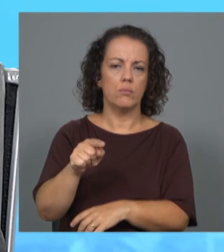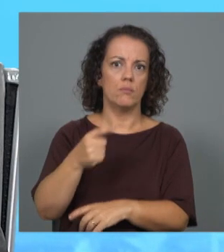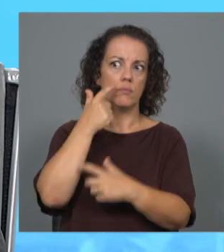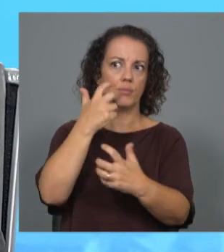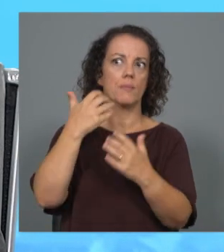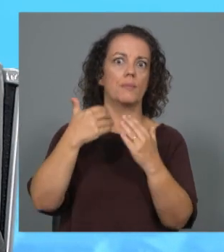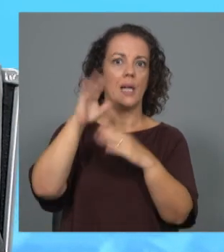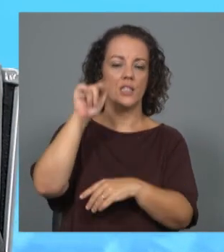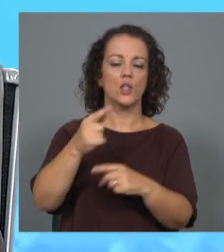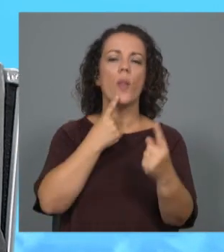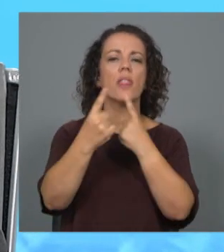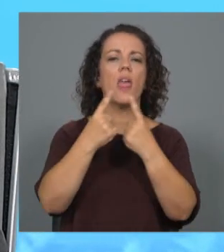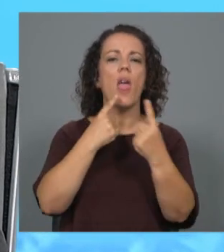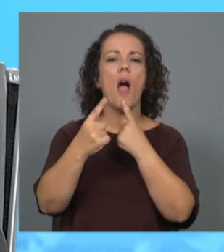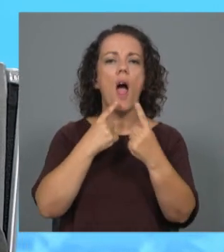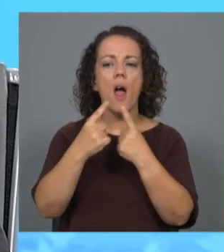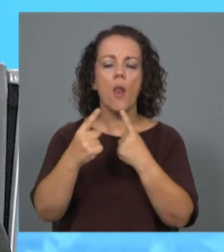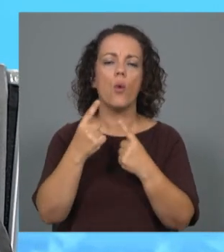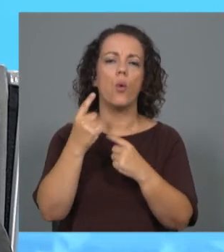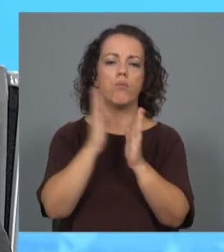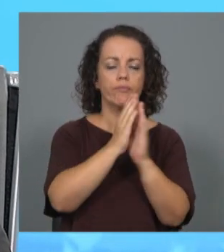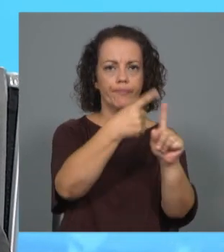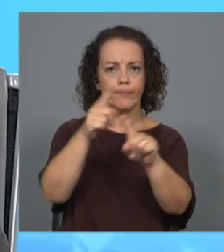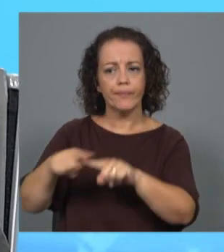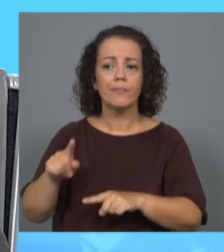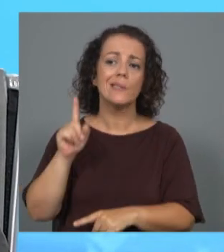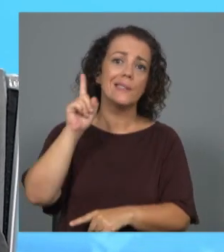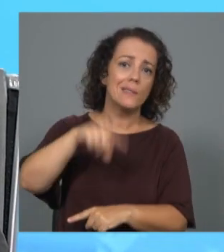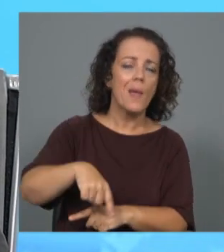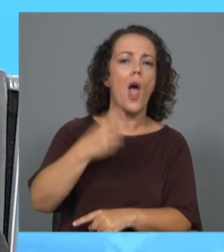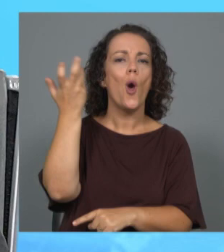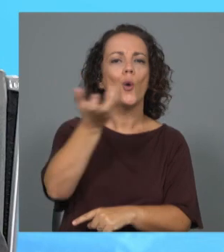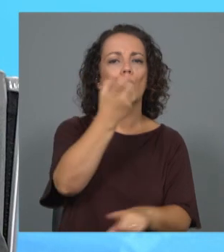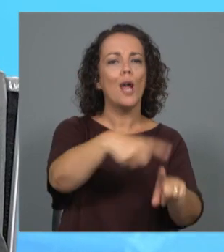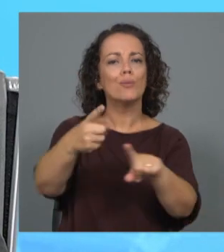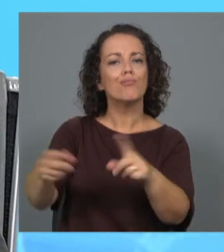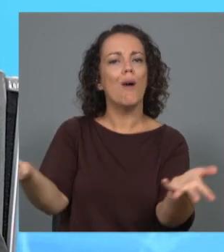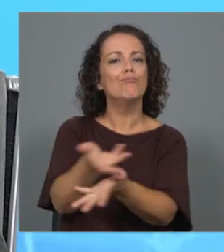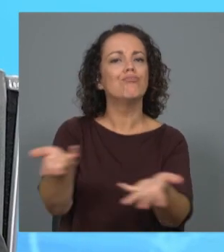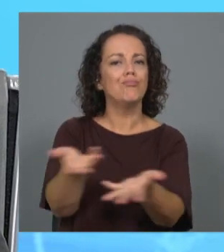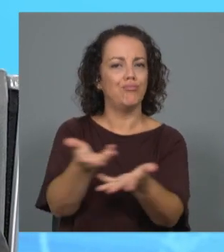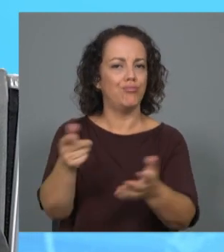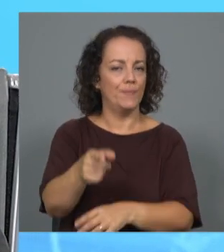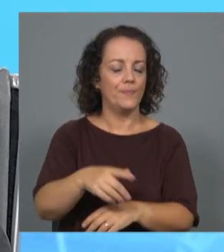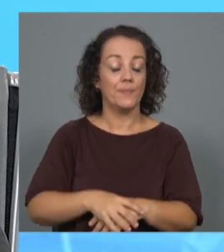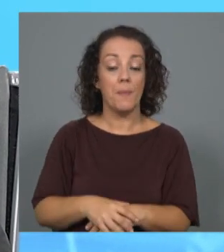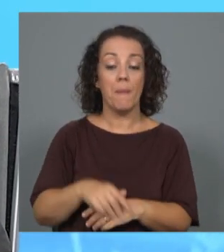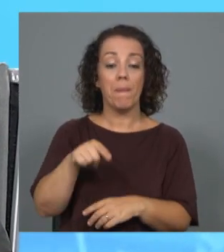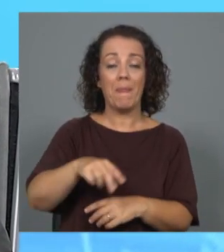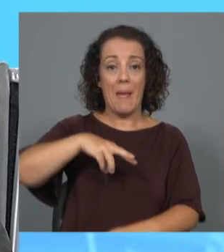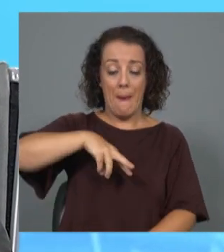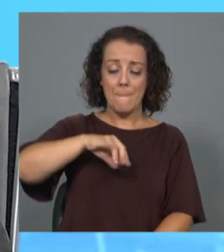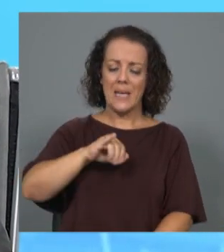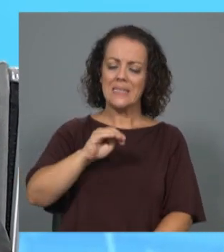interreligioso e ao diálogo intercultural. A missão em si terá que passar por